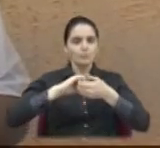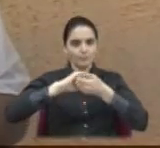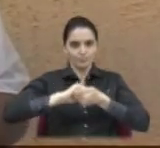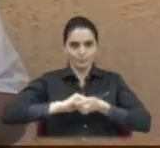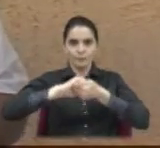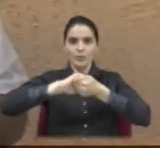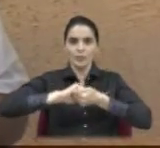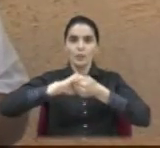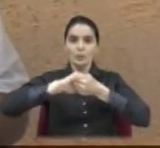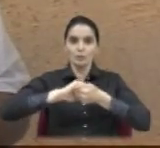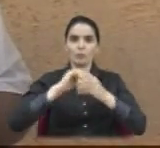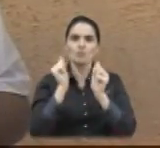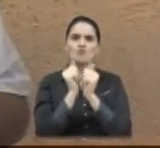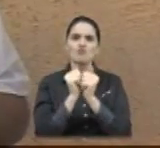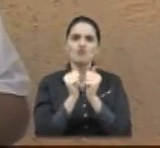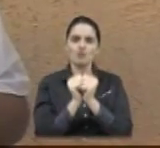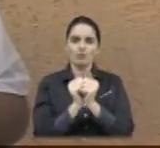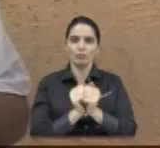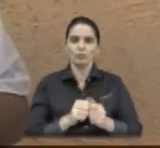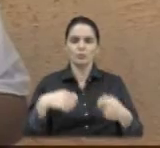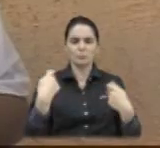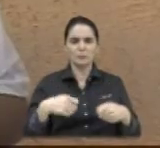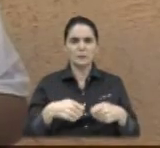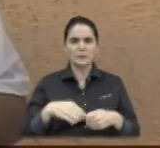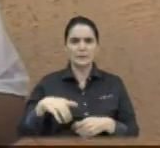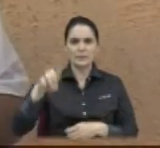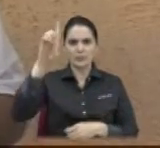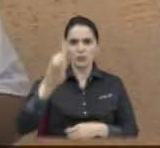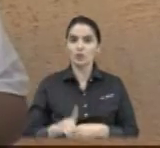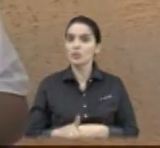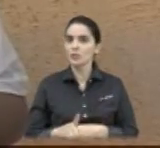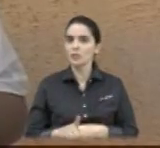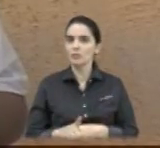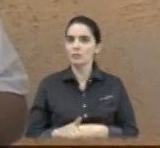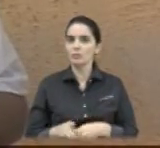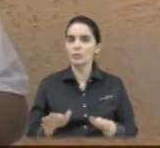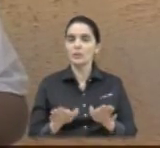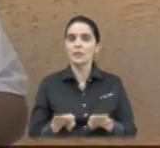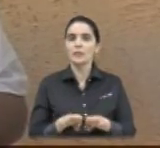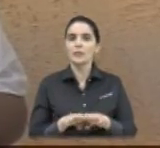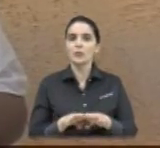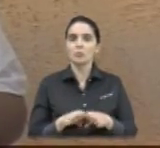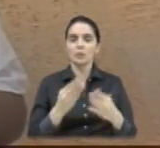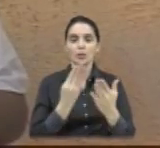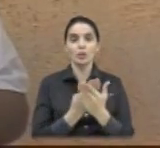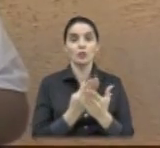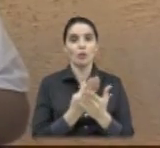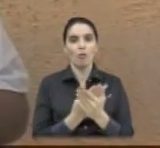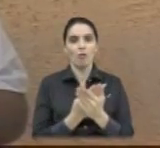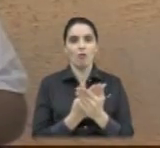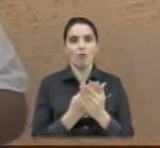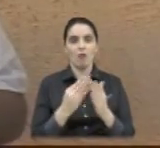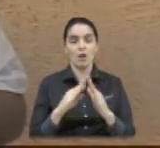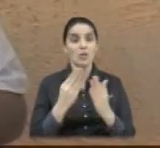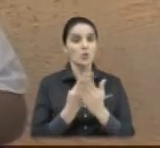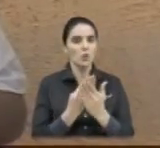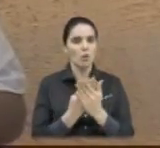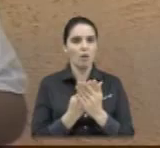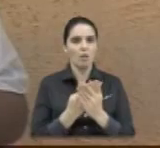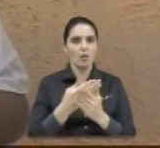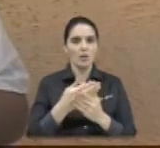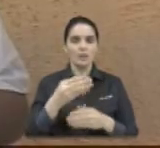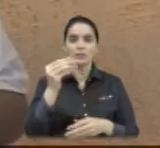pela ampliação de direitos por uma educação pública de qualidade e pelo respeito à diversidade por participação